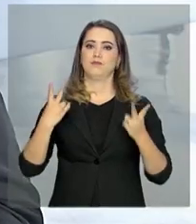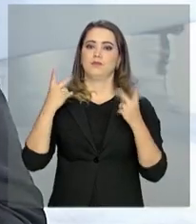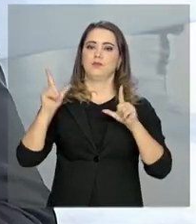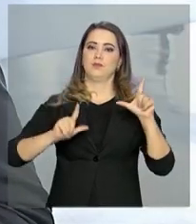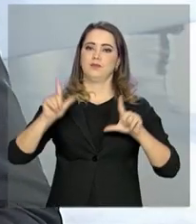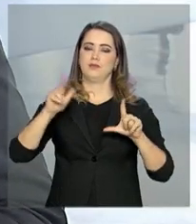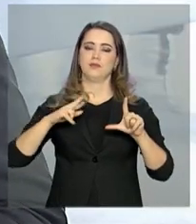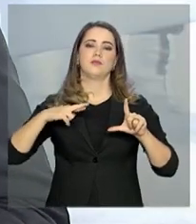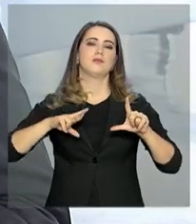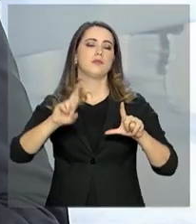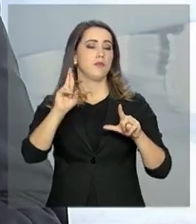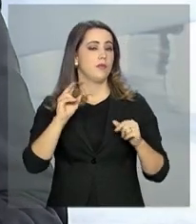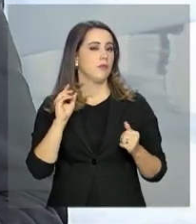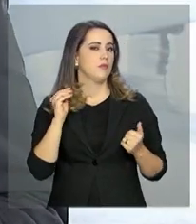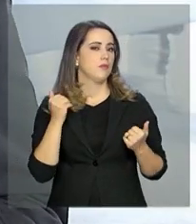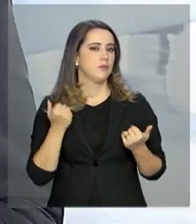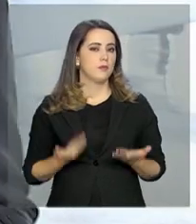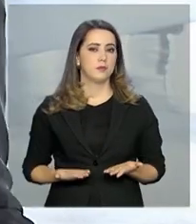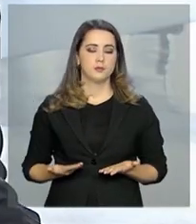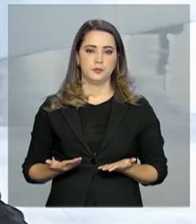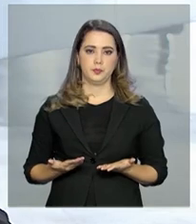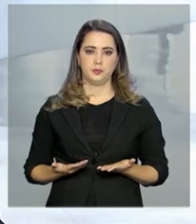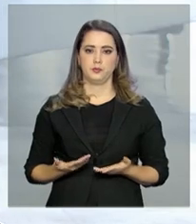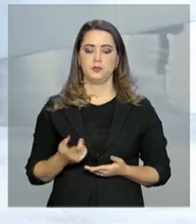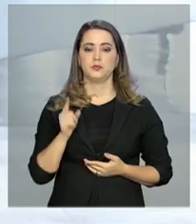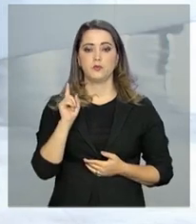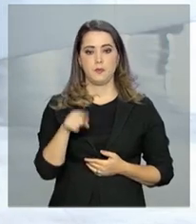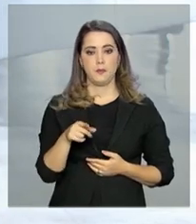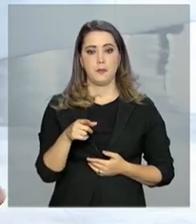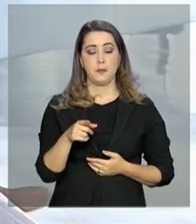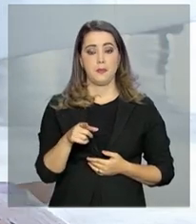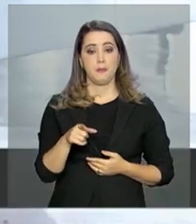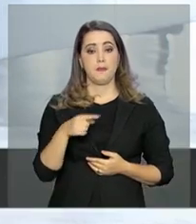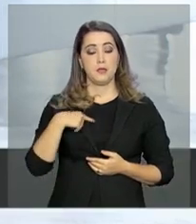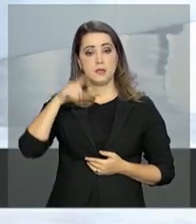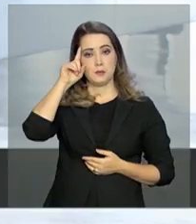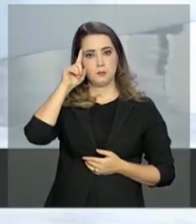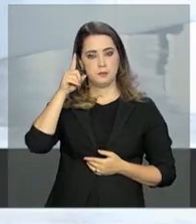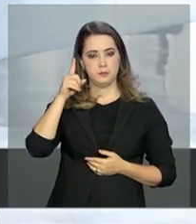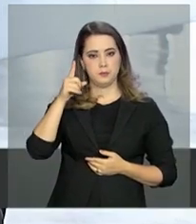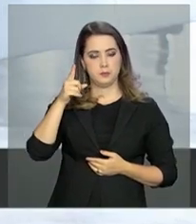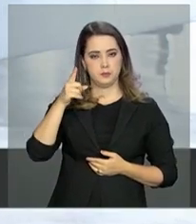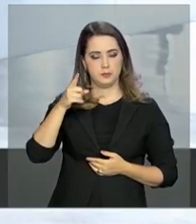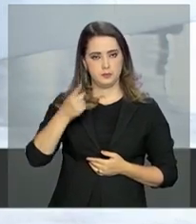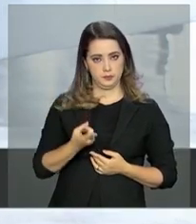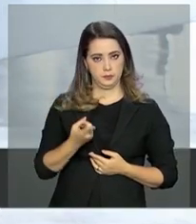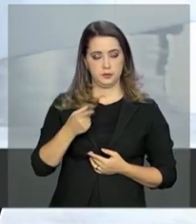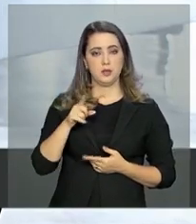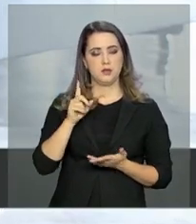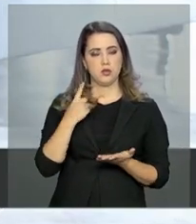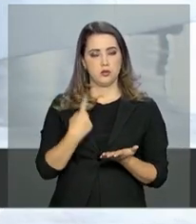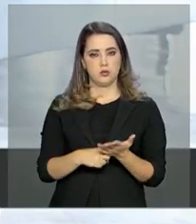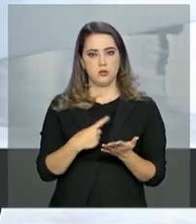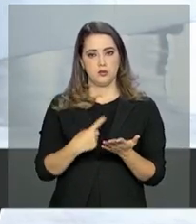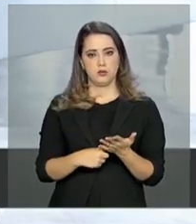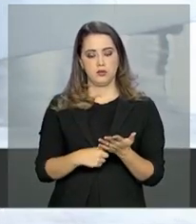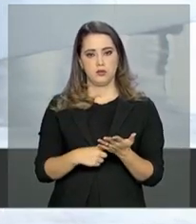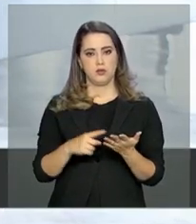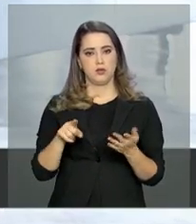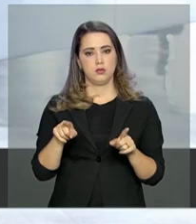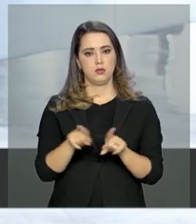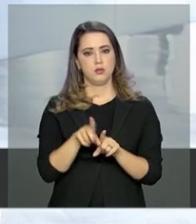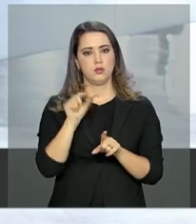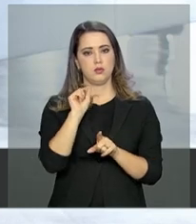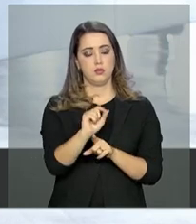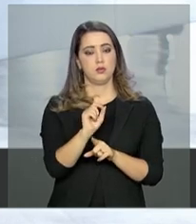nos assistem na tv nbr olha o roberto esses mandados estão sendo cumpridos pela polícia federal desde a manhã desta